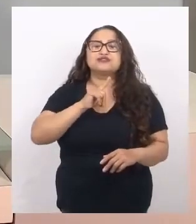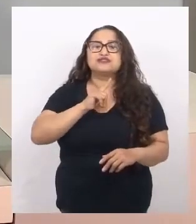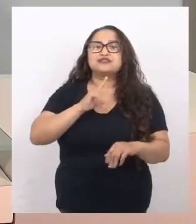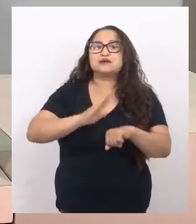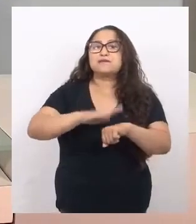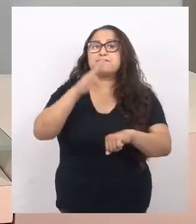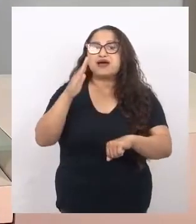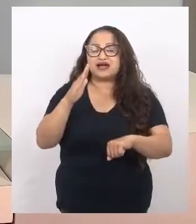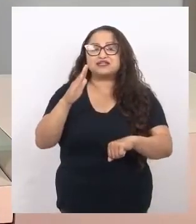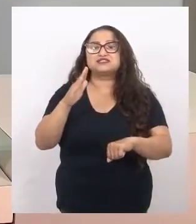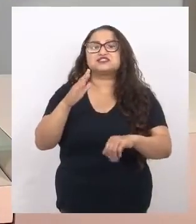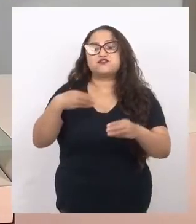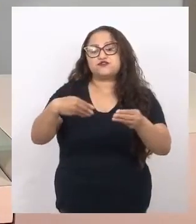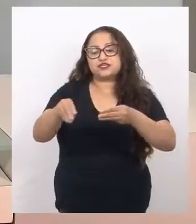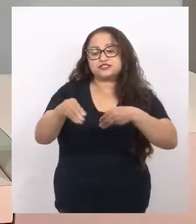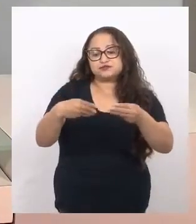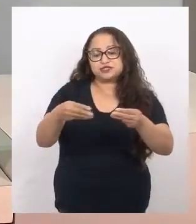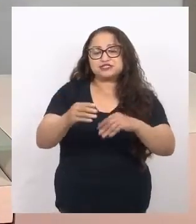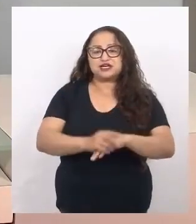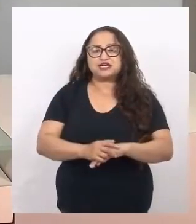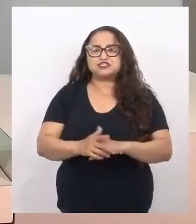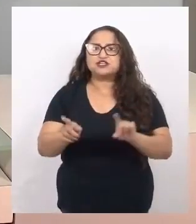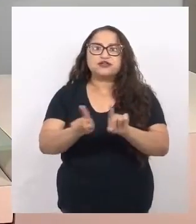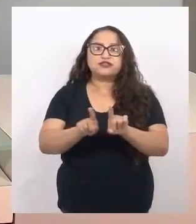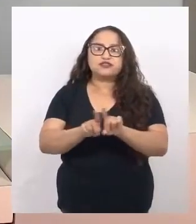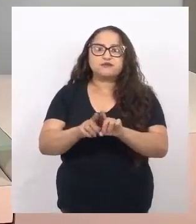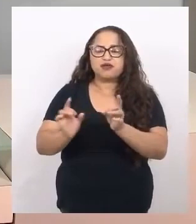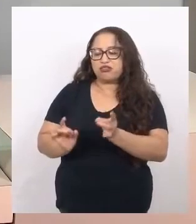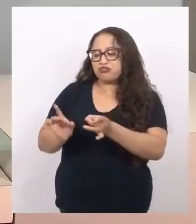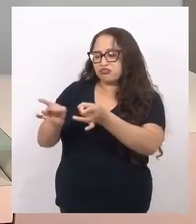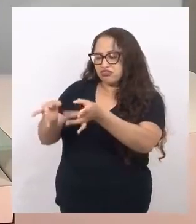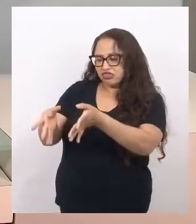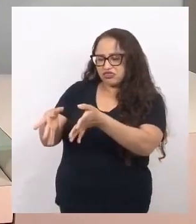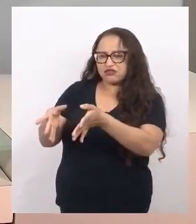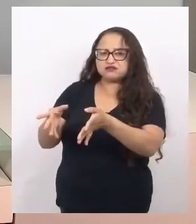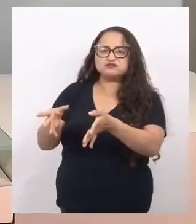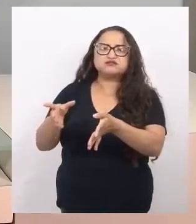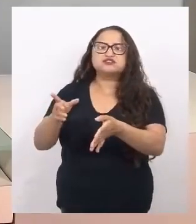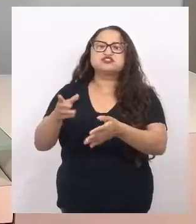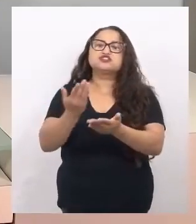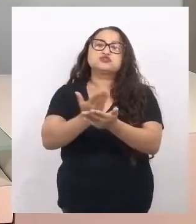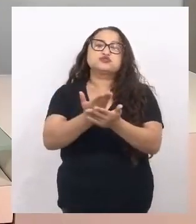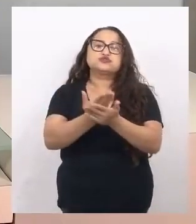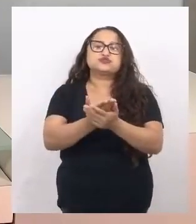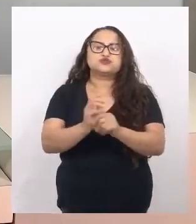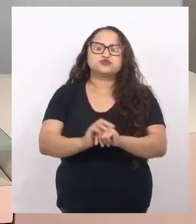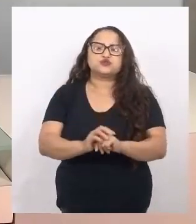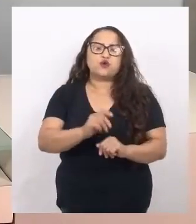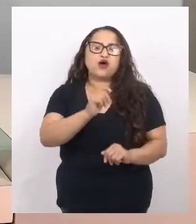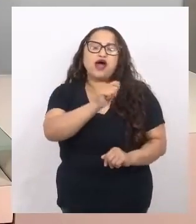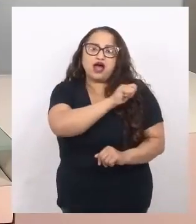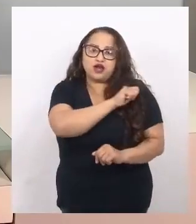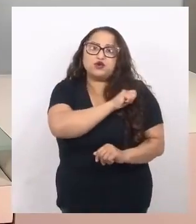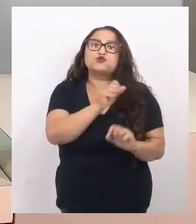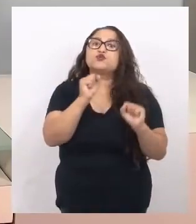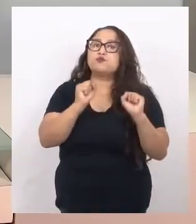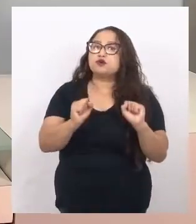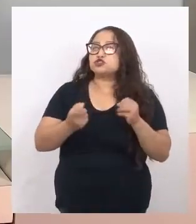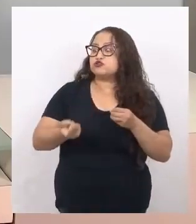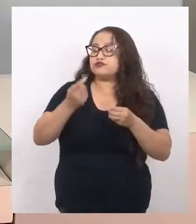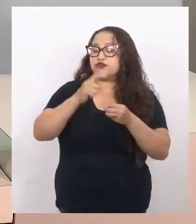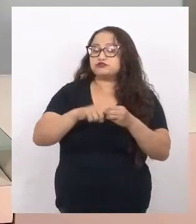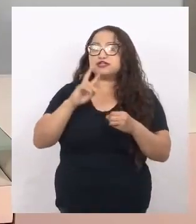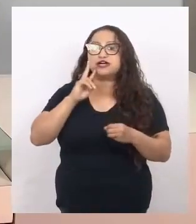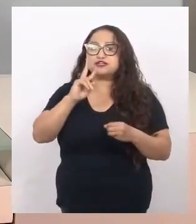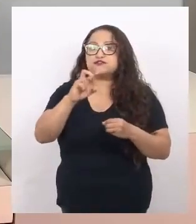a pressão por evasão escolar desse aluno, porque ele pode voltar e concluir só o semestre que ficou pendente. Tem uma série de vantagens aí para